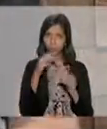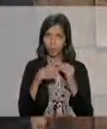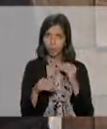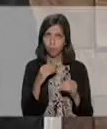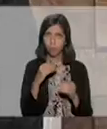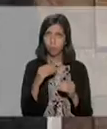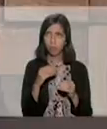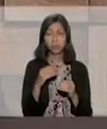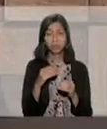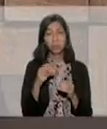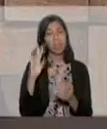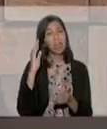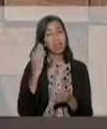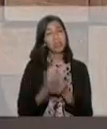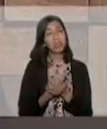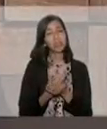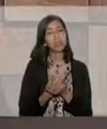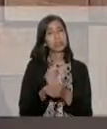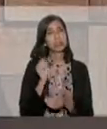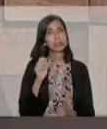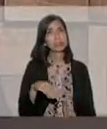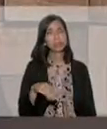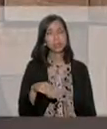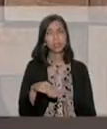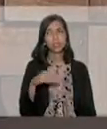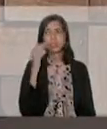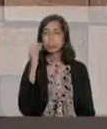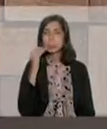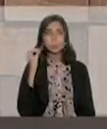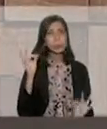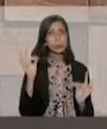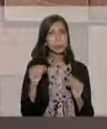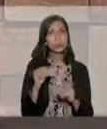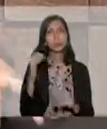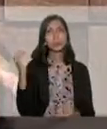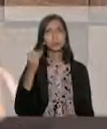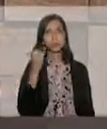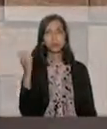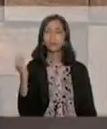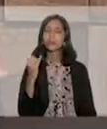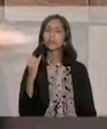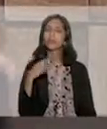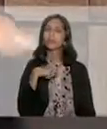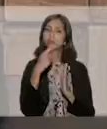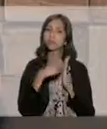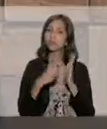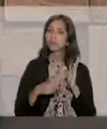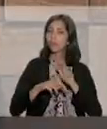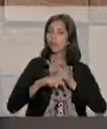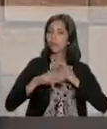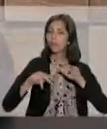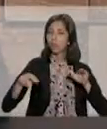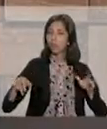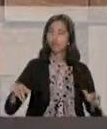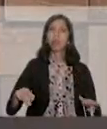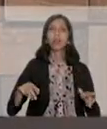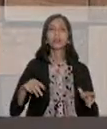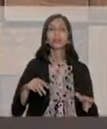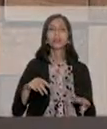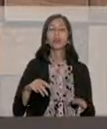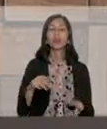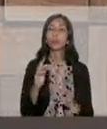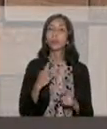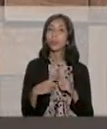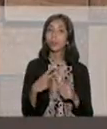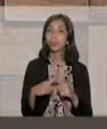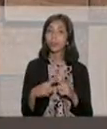escrever novela? Eu acredito que sim. Todas as experiências, eu acho que foi muito importante eu ter escrito tantas coisas diferentes, ter me